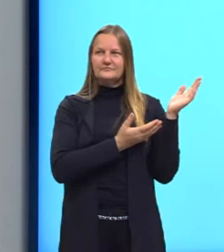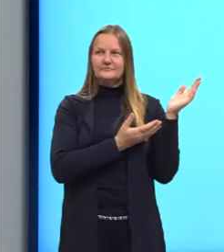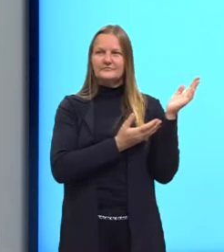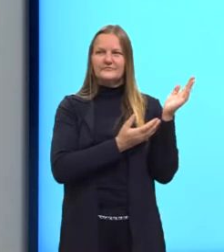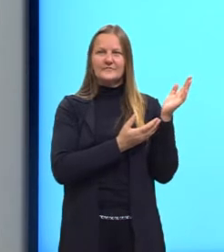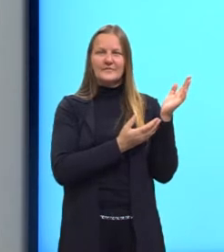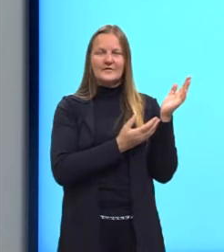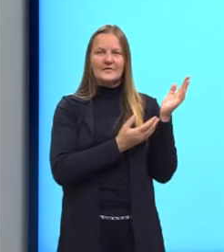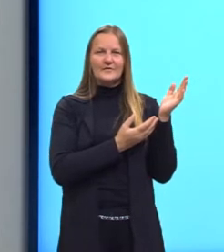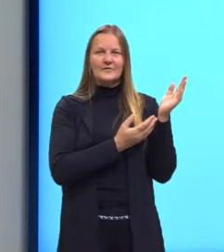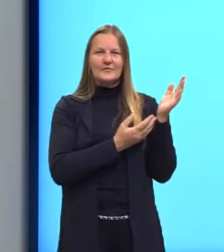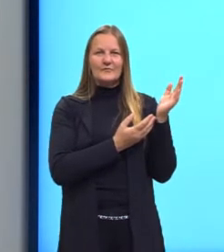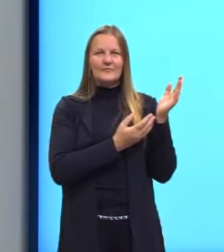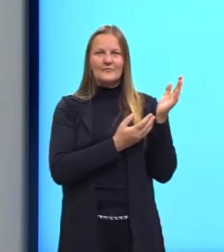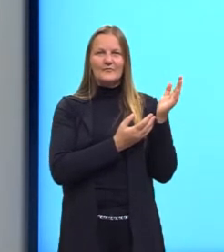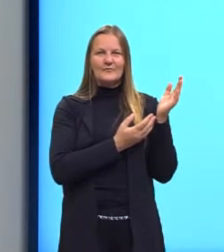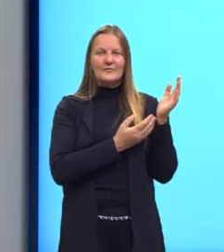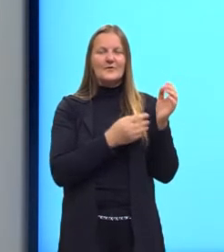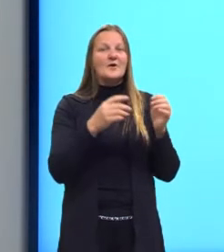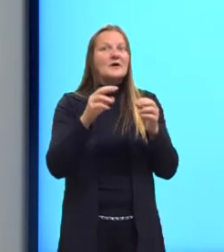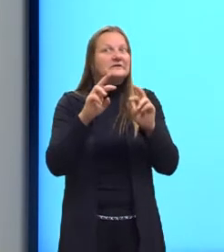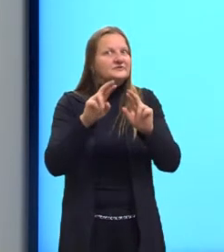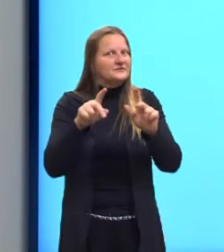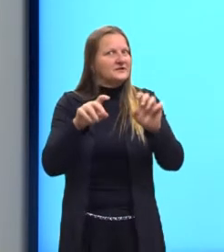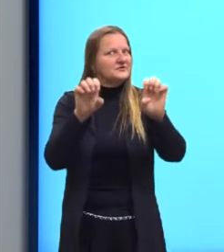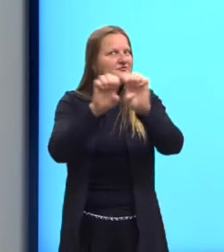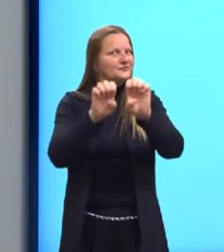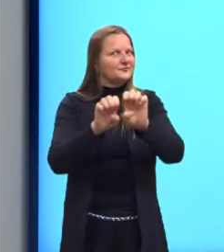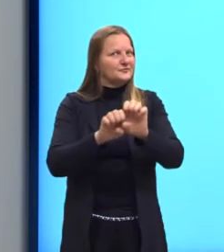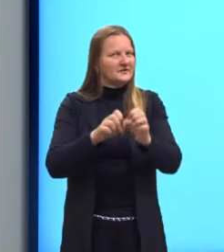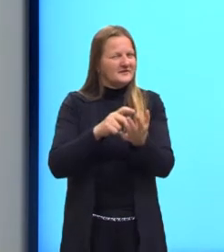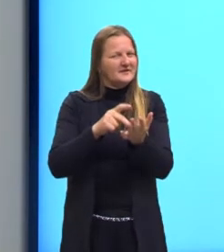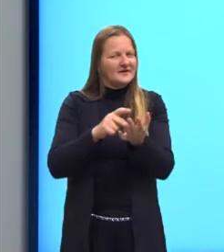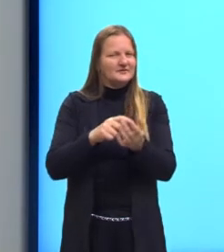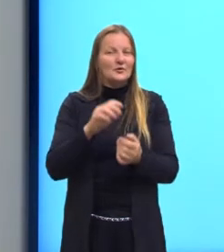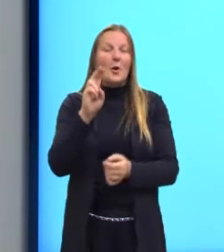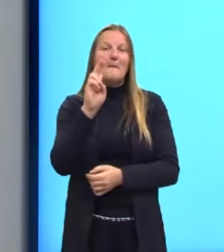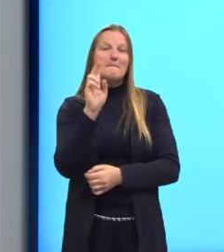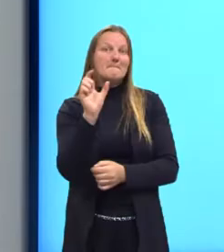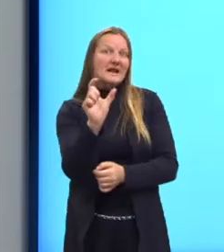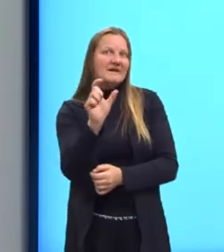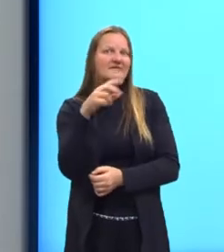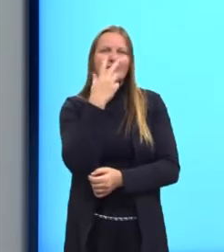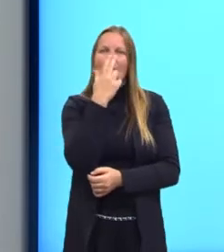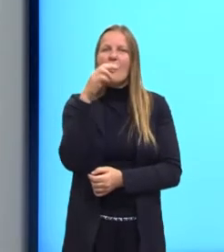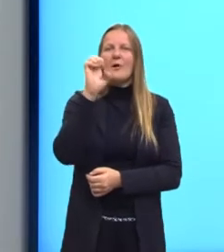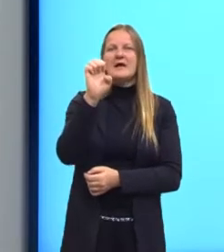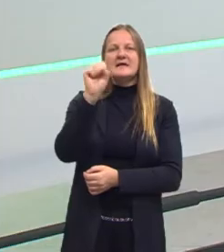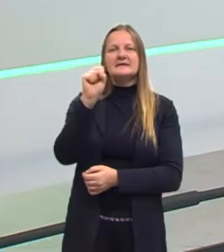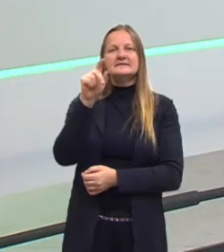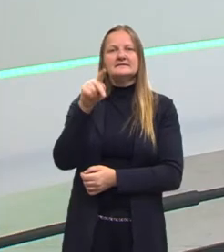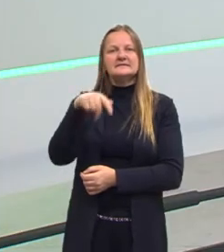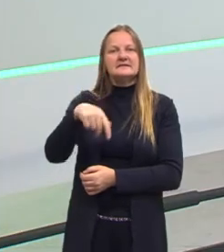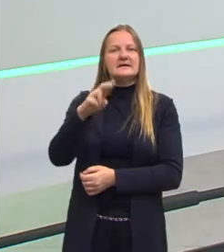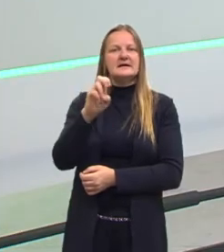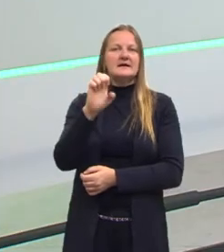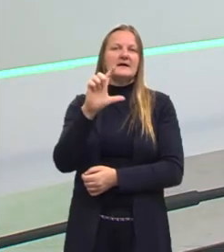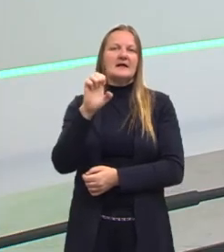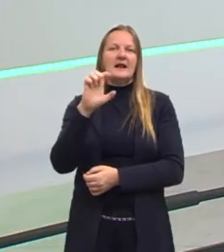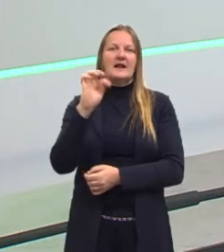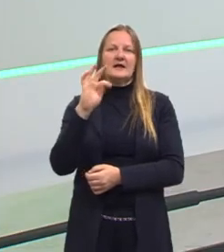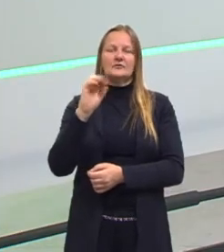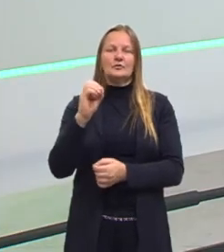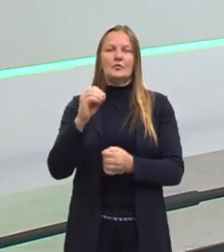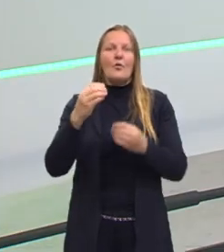que não é o esqueleto estrutura da redação nós temos a definição de Como encaixar